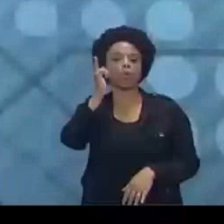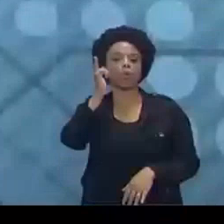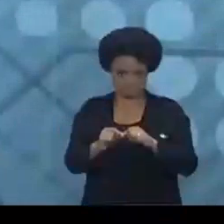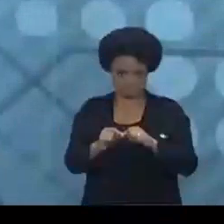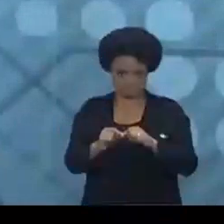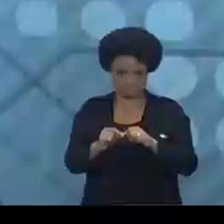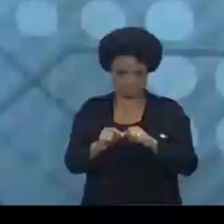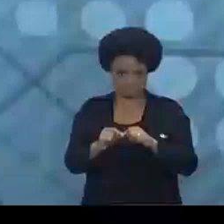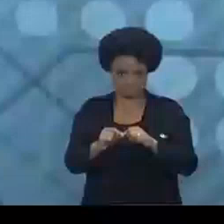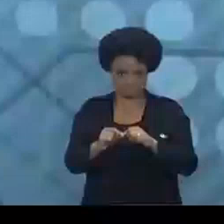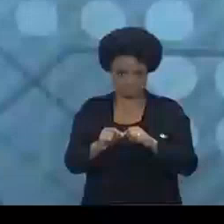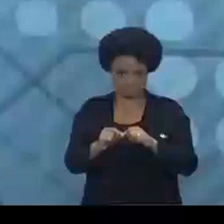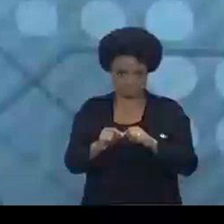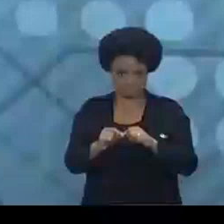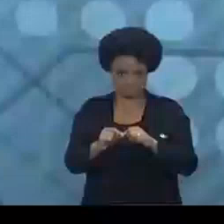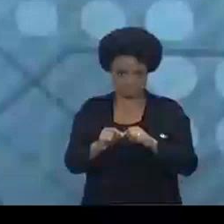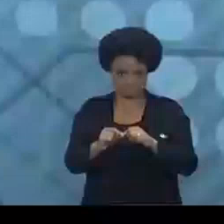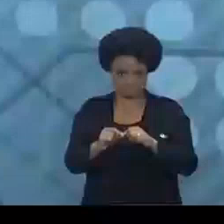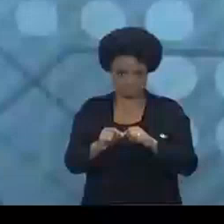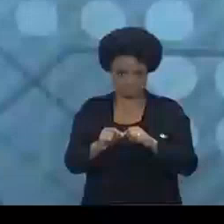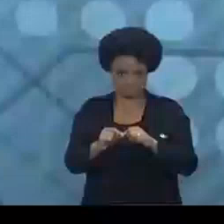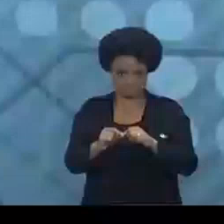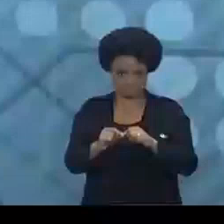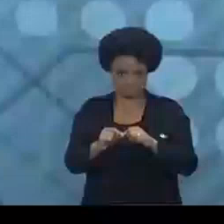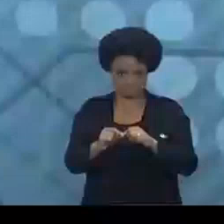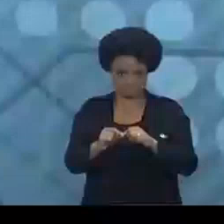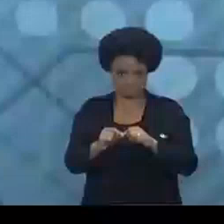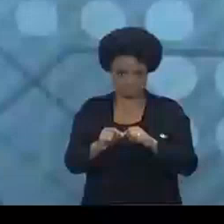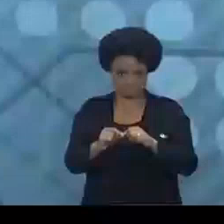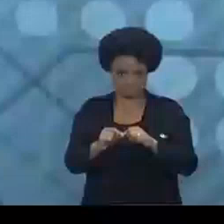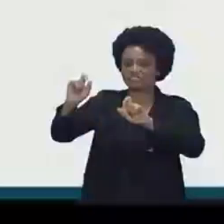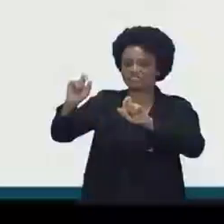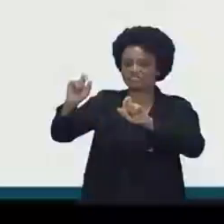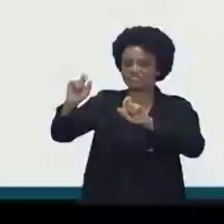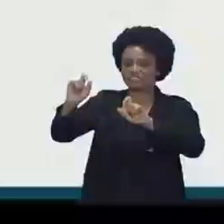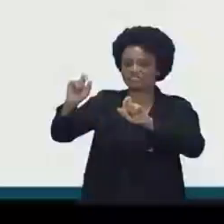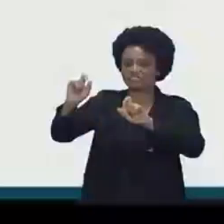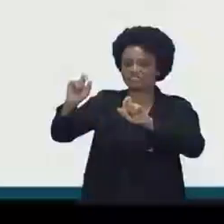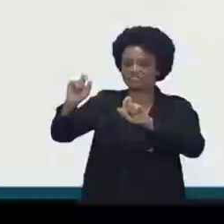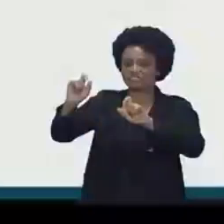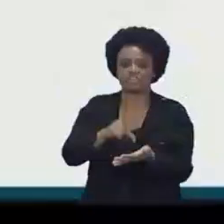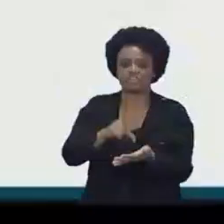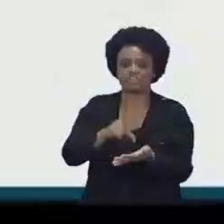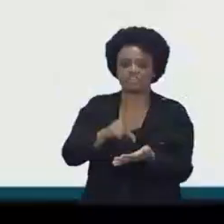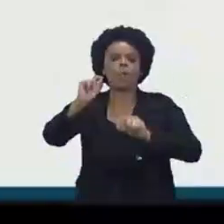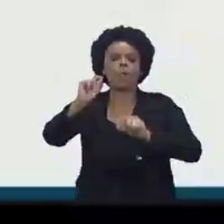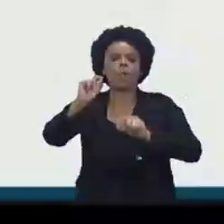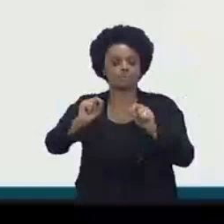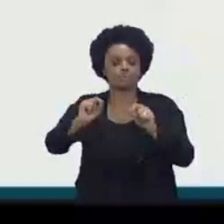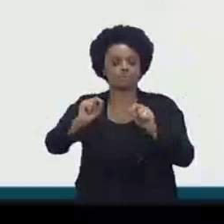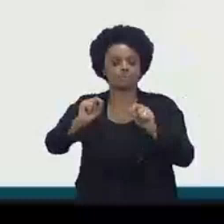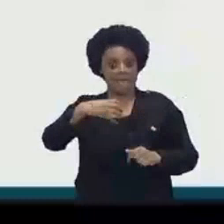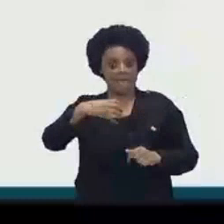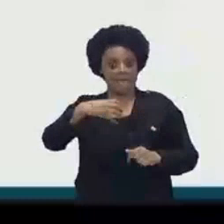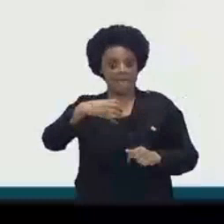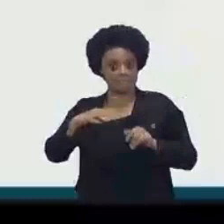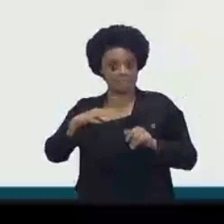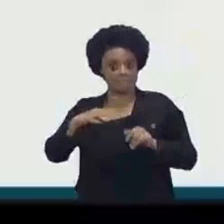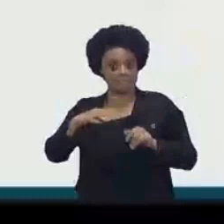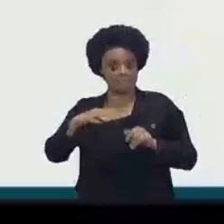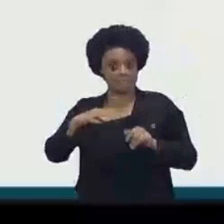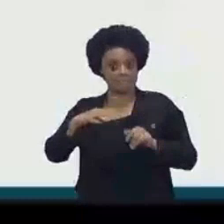muito claro, vamos aqui para o quadro só para a gente entender. O que a gente vai querer fazer realmente é caracterizar esse